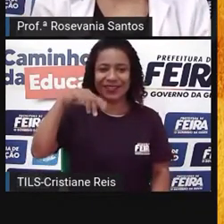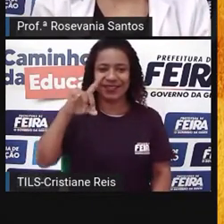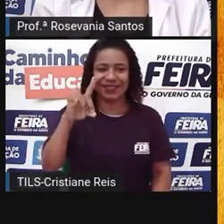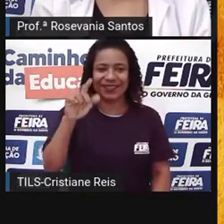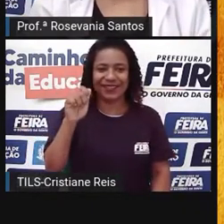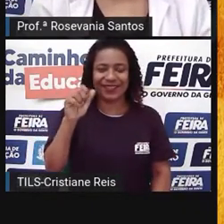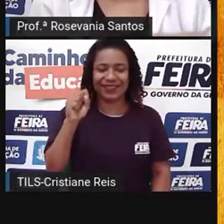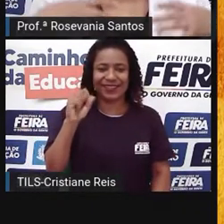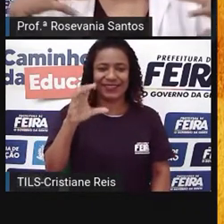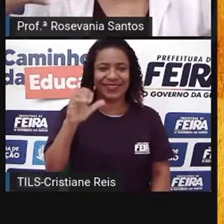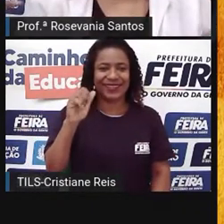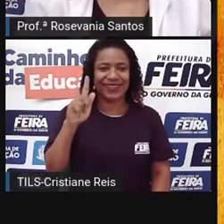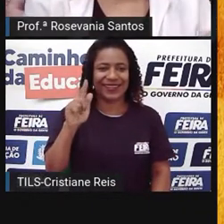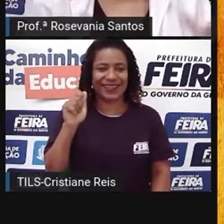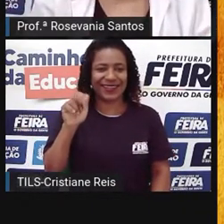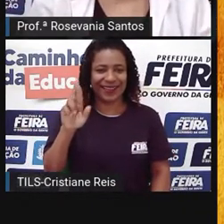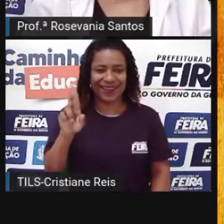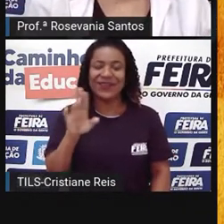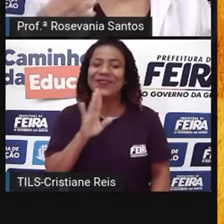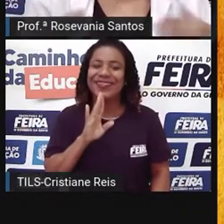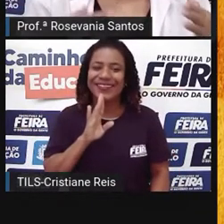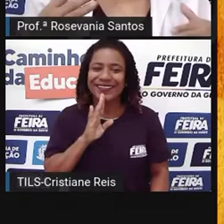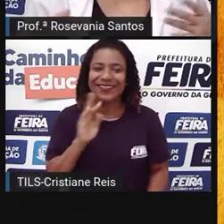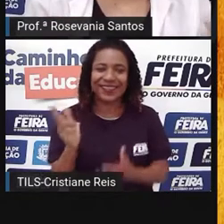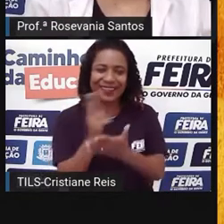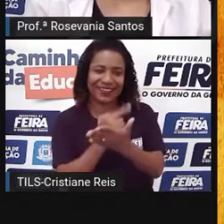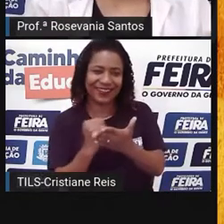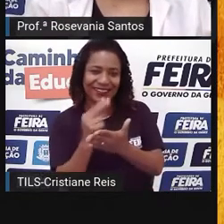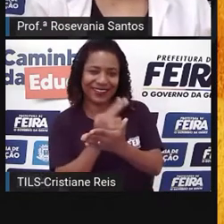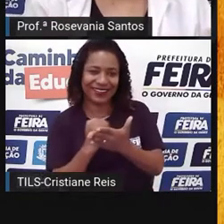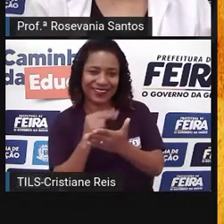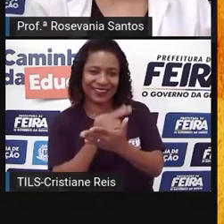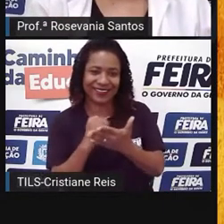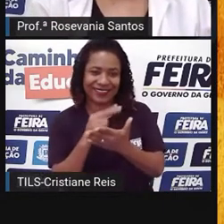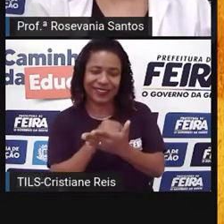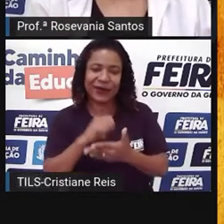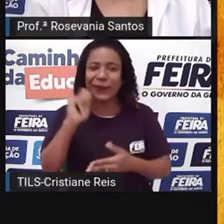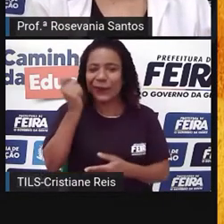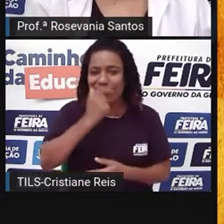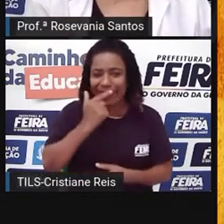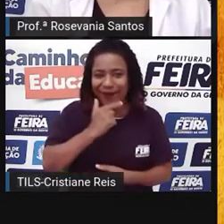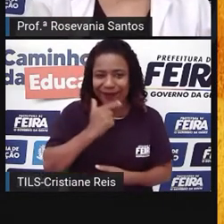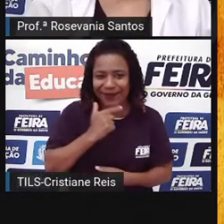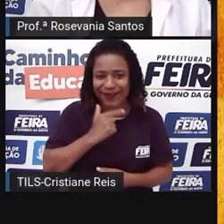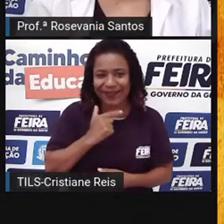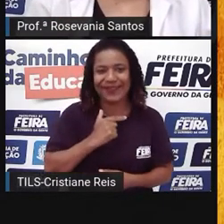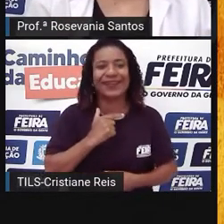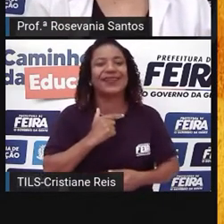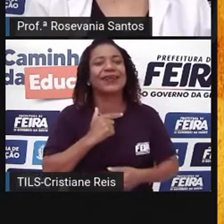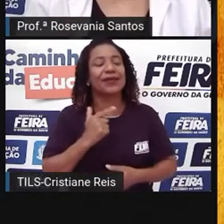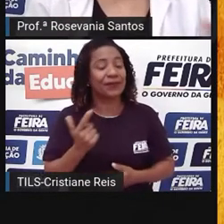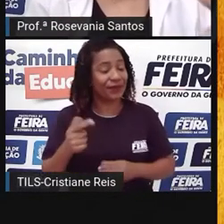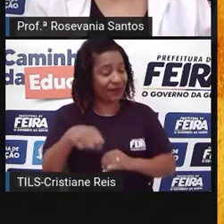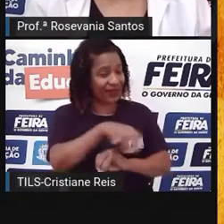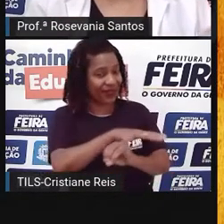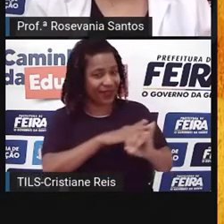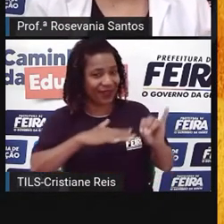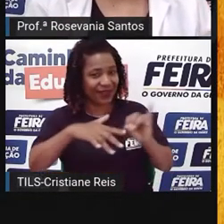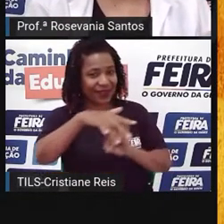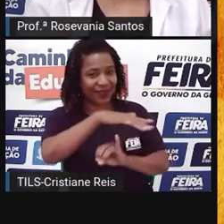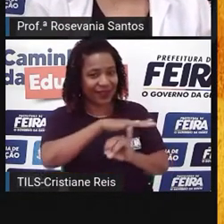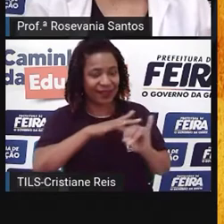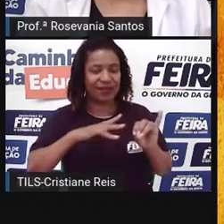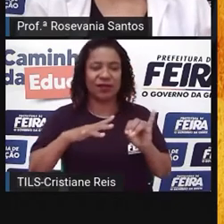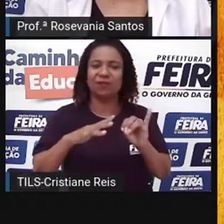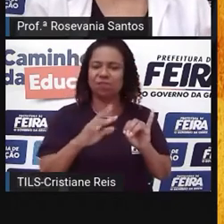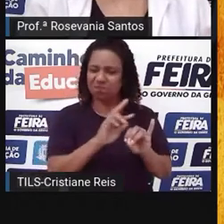esse desenho, né, sabem muito bem, assim, que eles chamam a atenção muito, né, dos aspectos dessa ilha. Então, já é uma ilha já